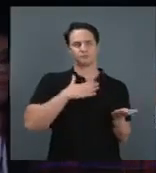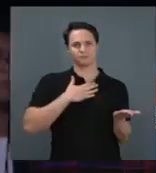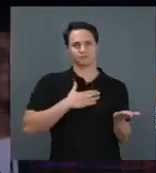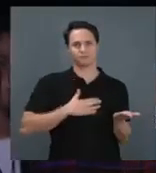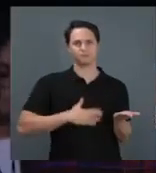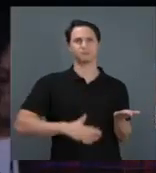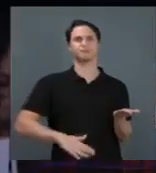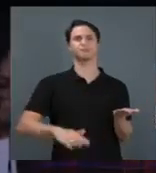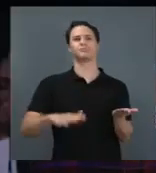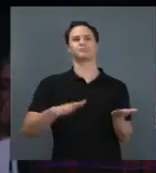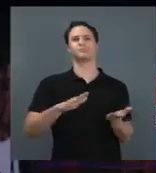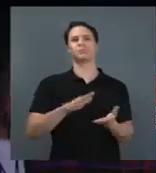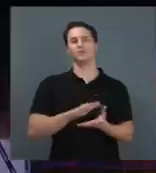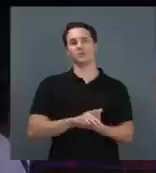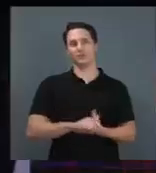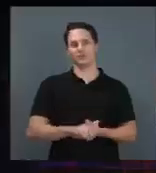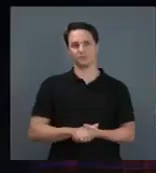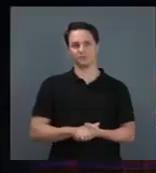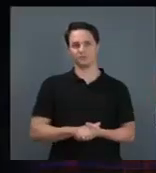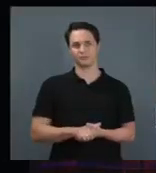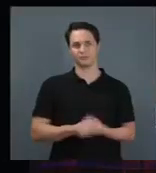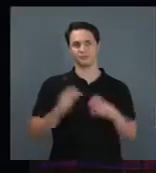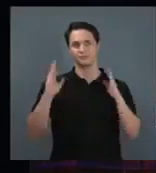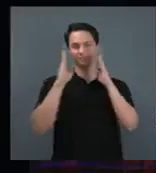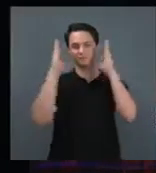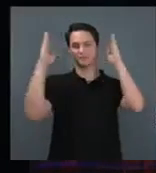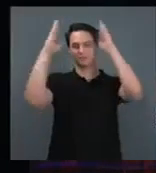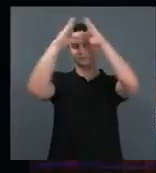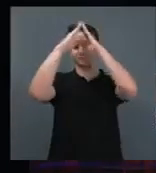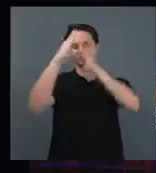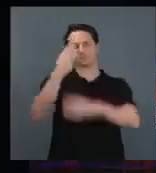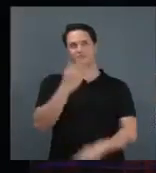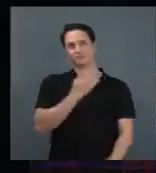em paz, Papa